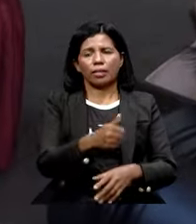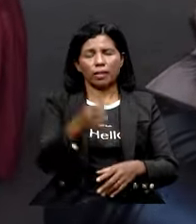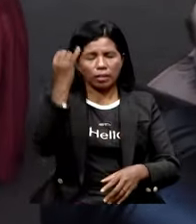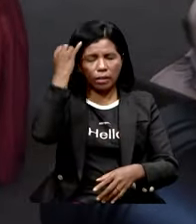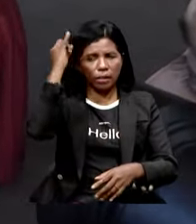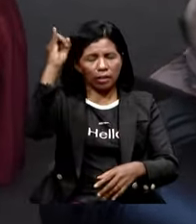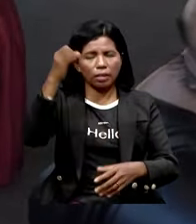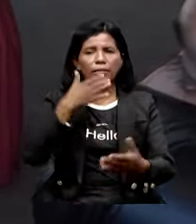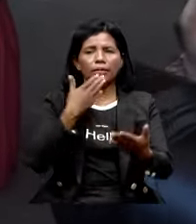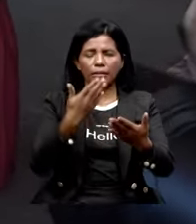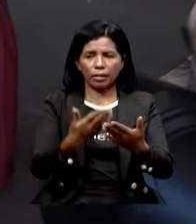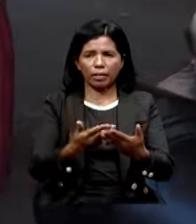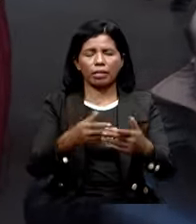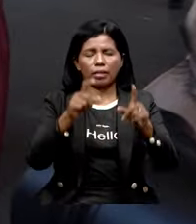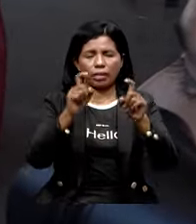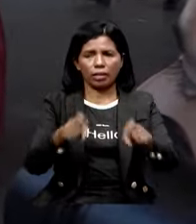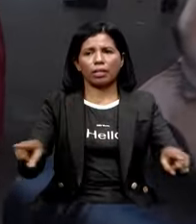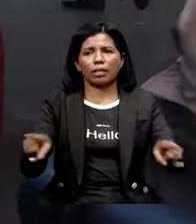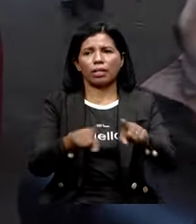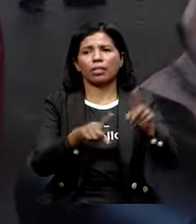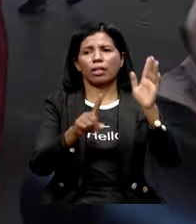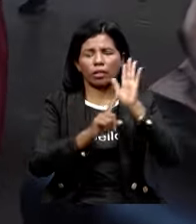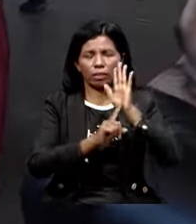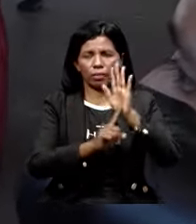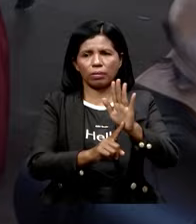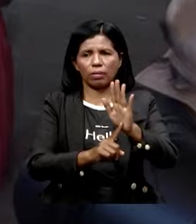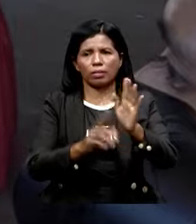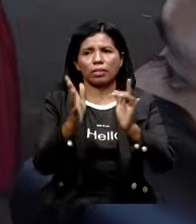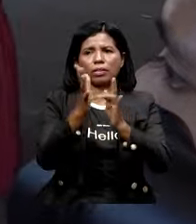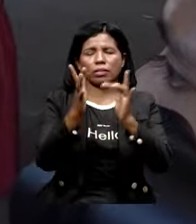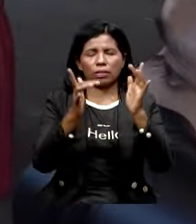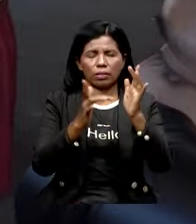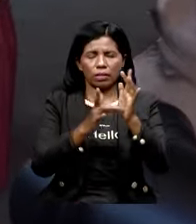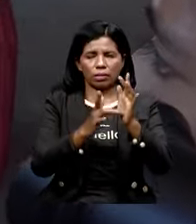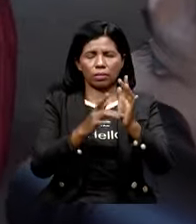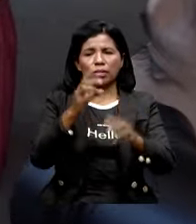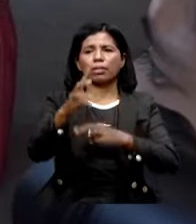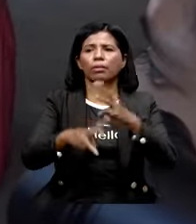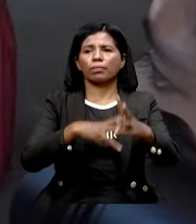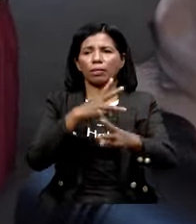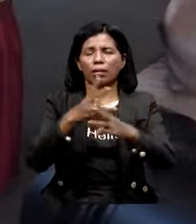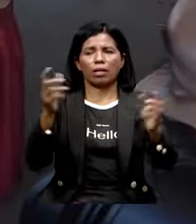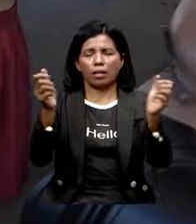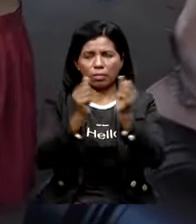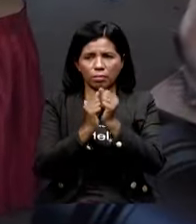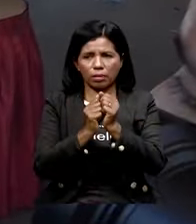aquida, em que é nessa, né? A tudo, cristianismo e o mundo, a muito